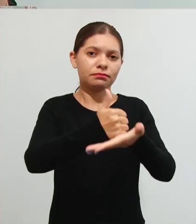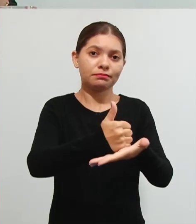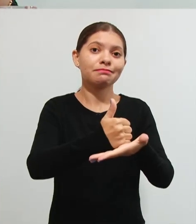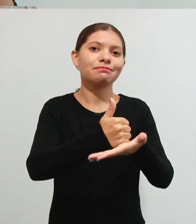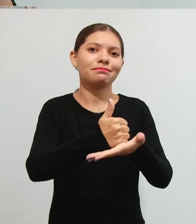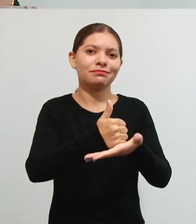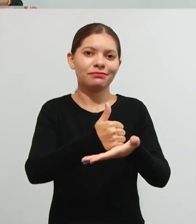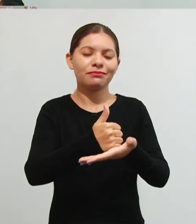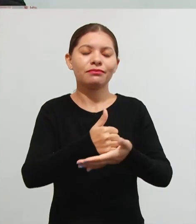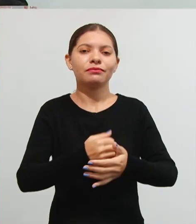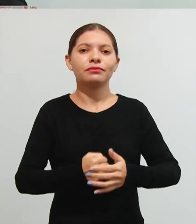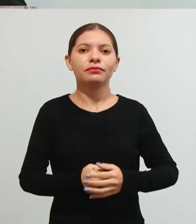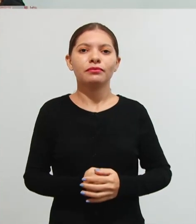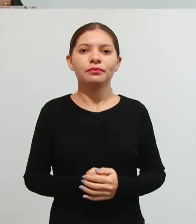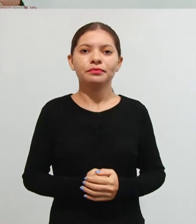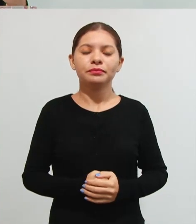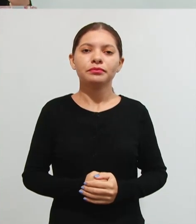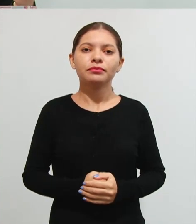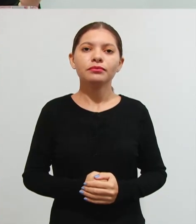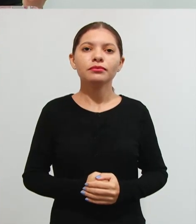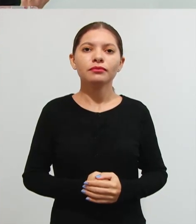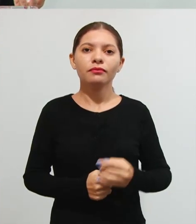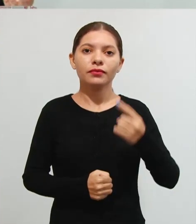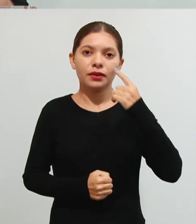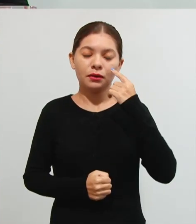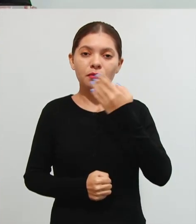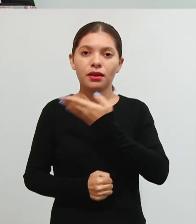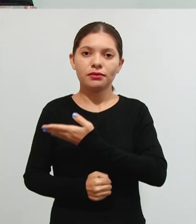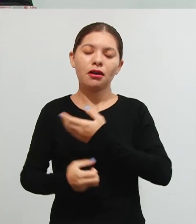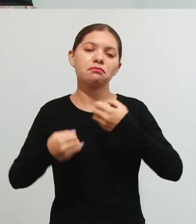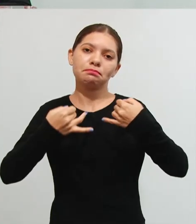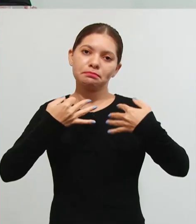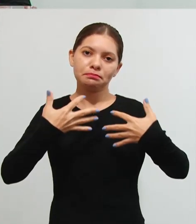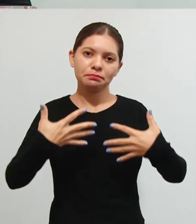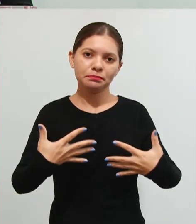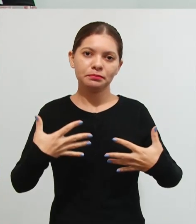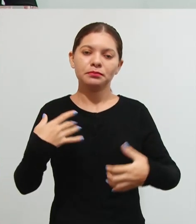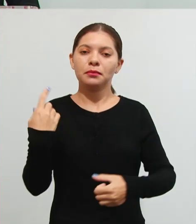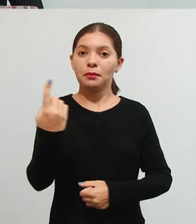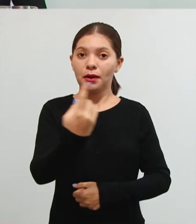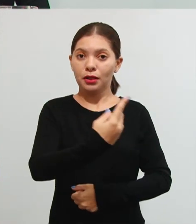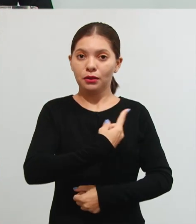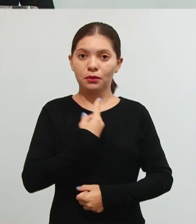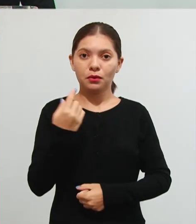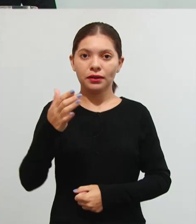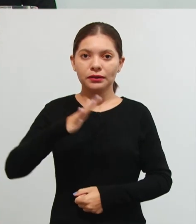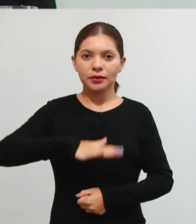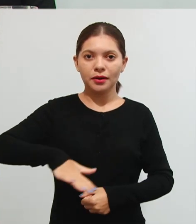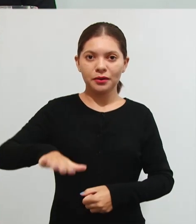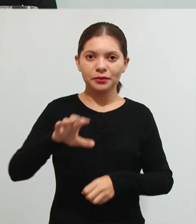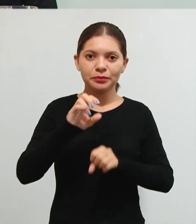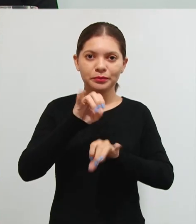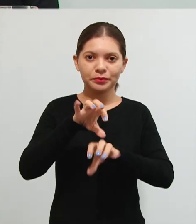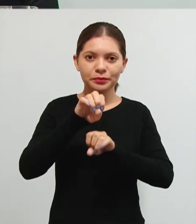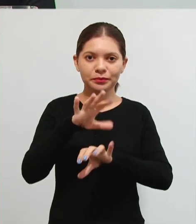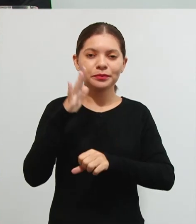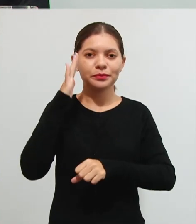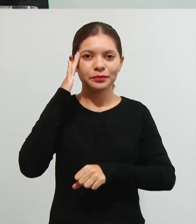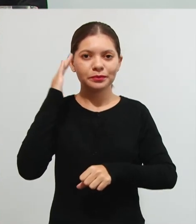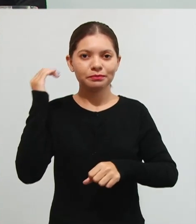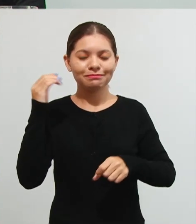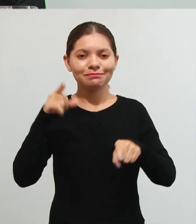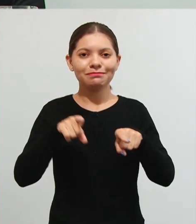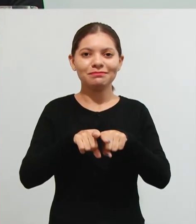essa também é uma das justificativas, né, para nós do campo da educação sabermos e conhecermos